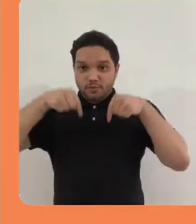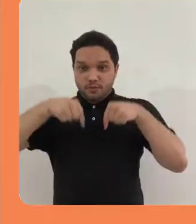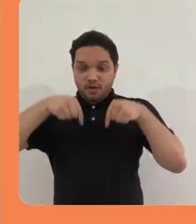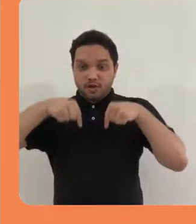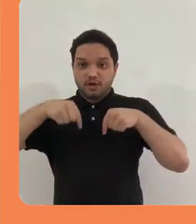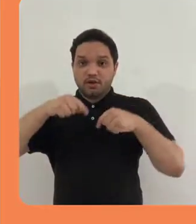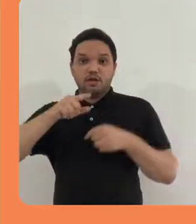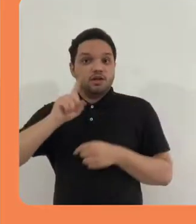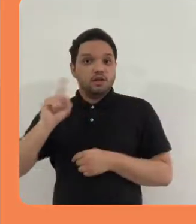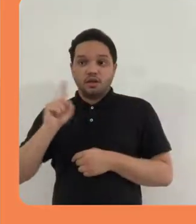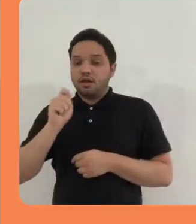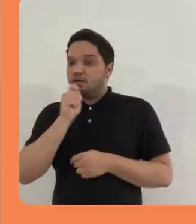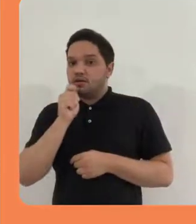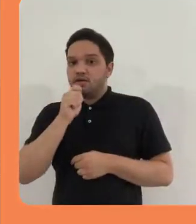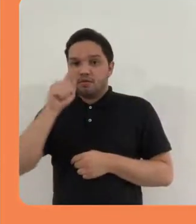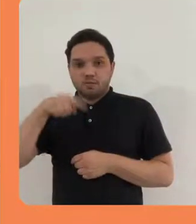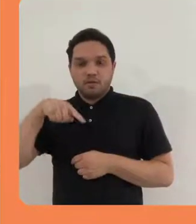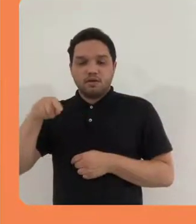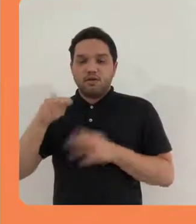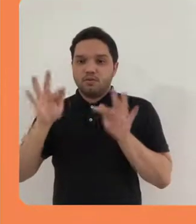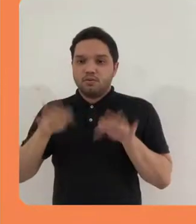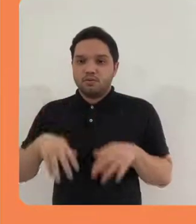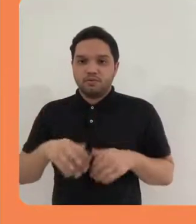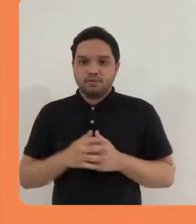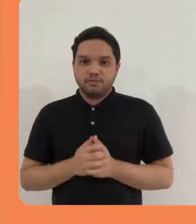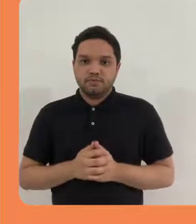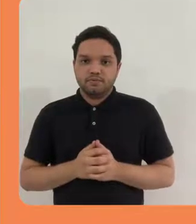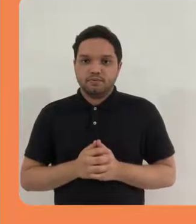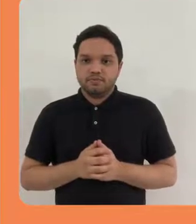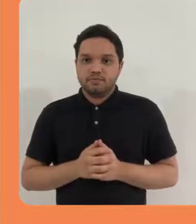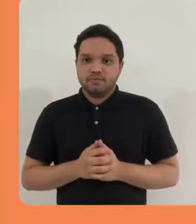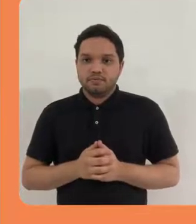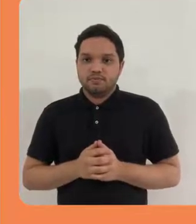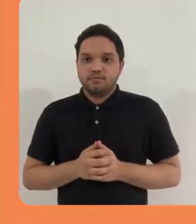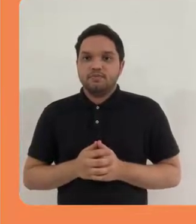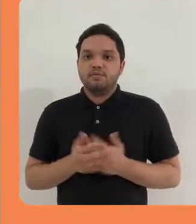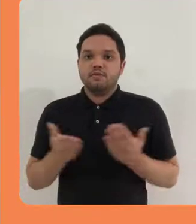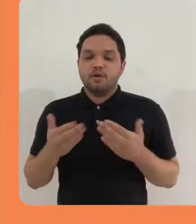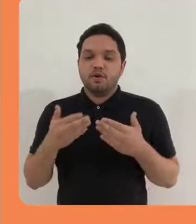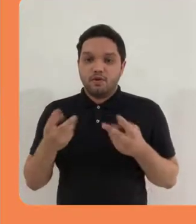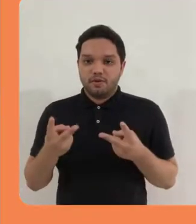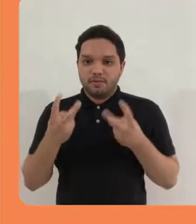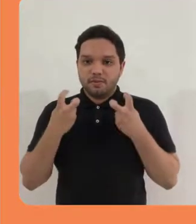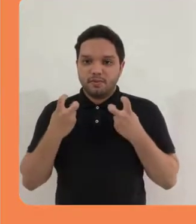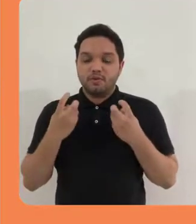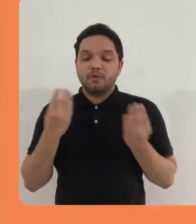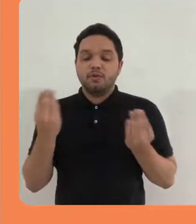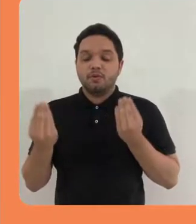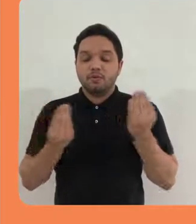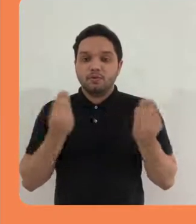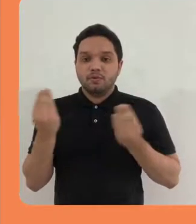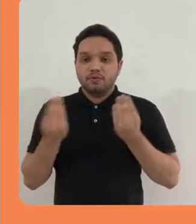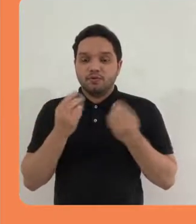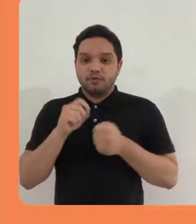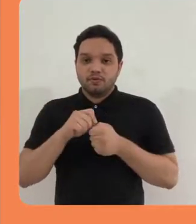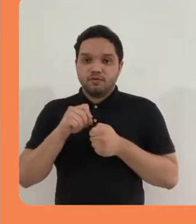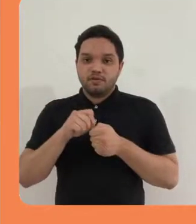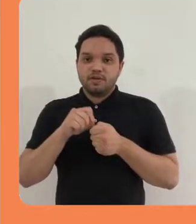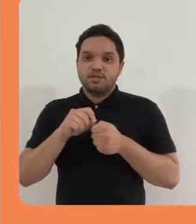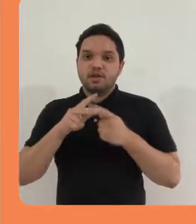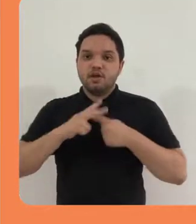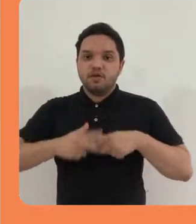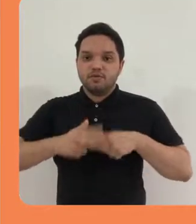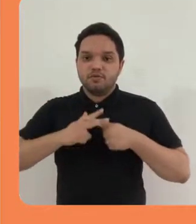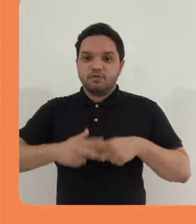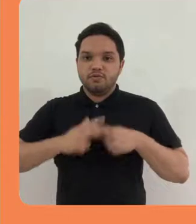essas aqui estão marcadas como concluídas para serem concluídos E essas aqui debaixo estão marcadas não estão marcadas para serem